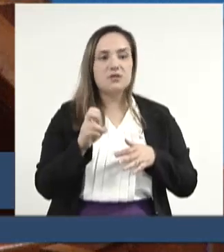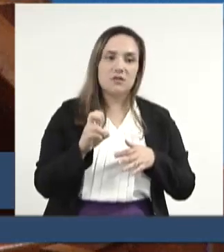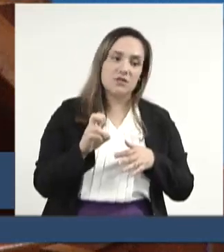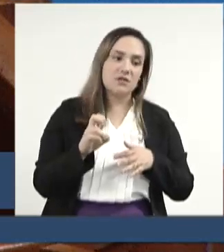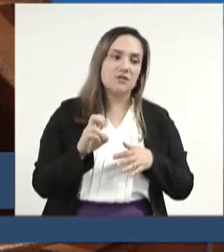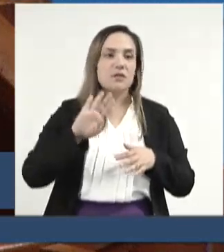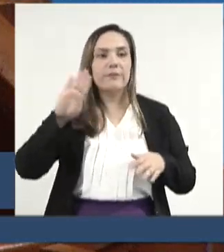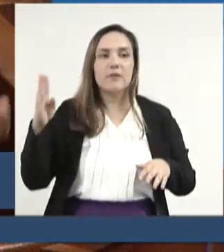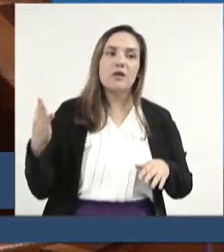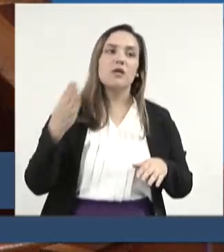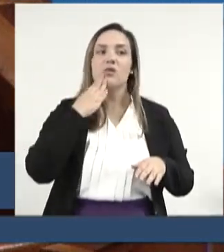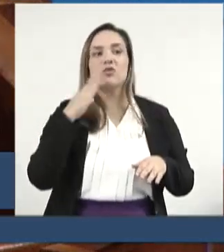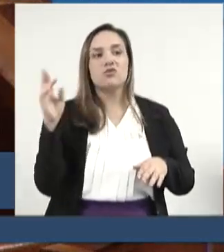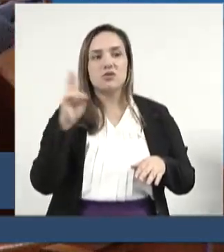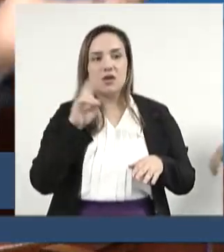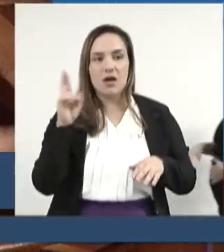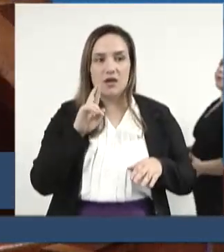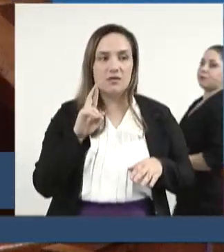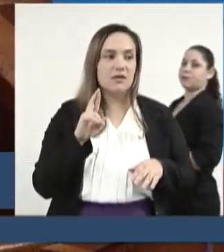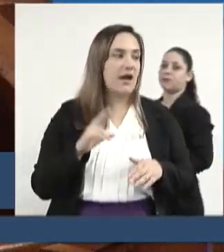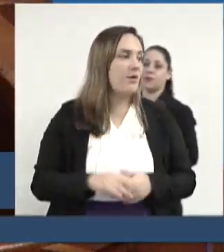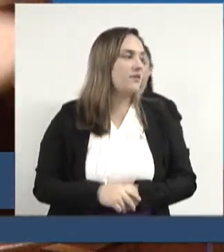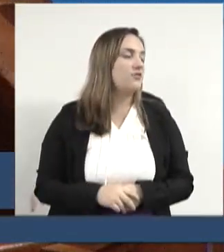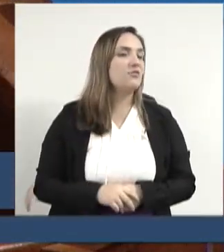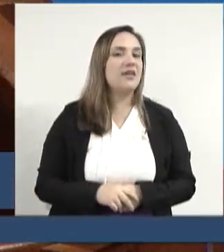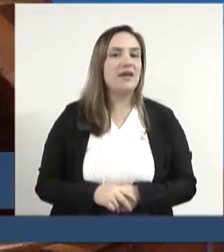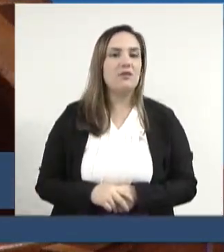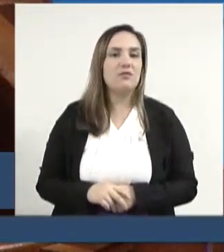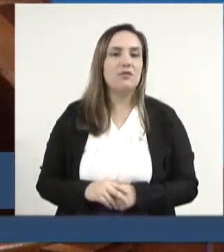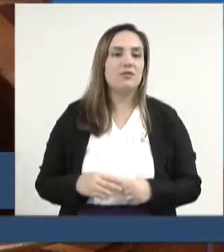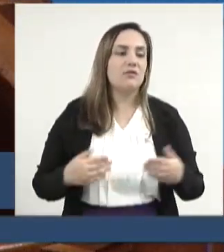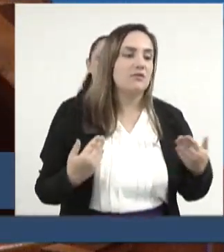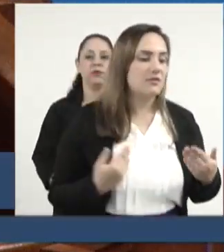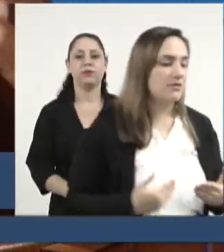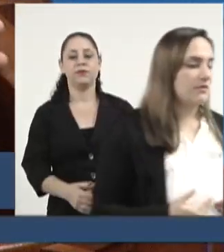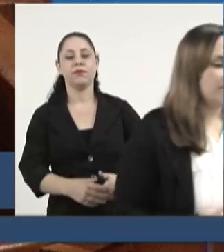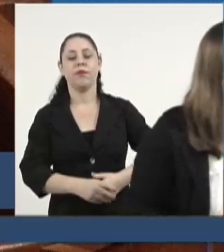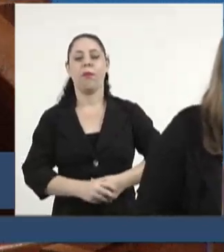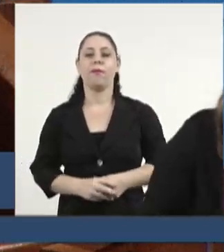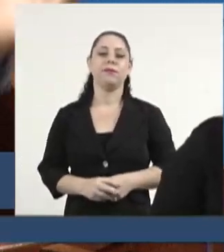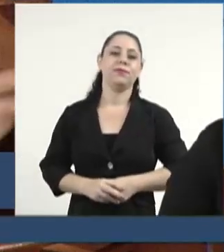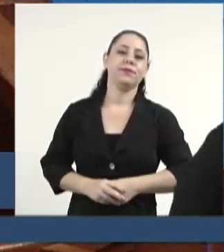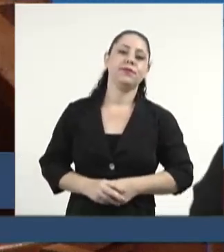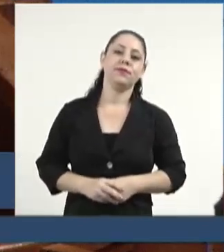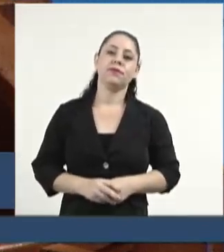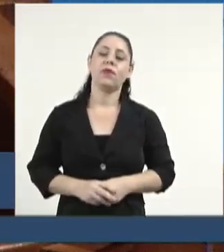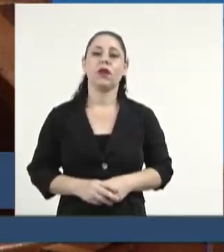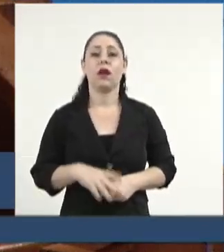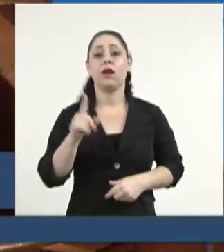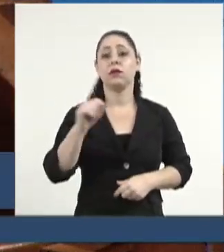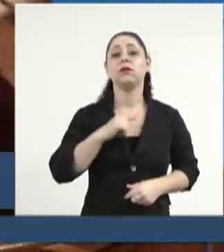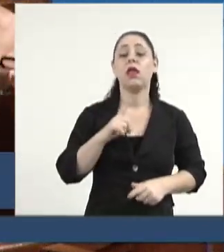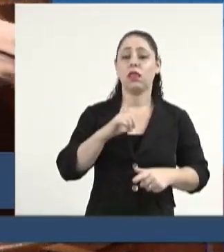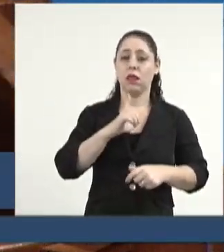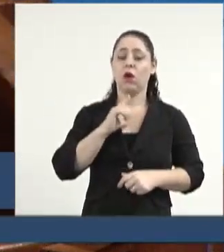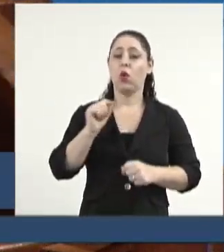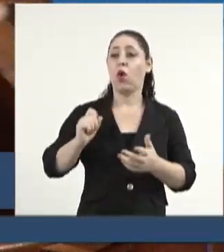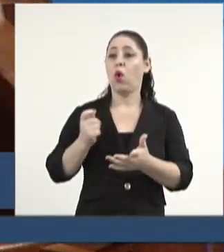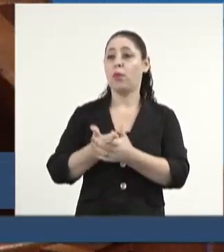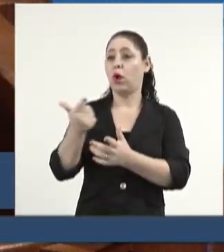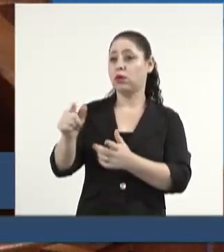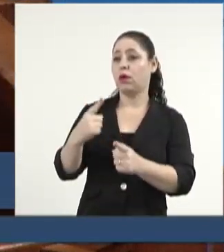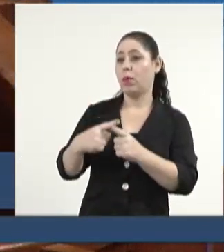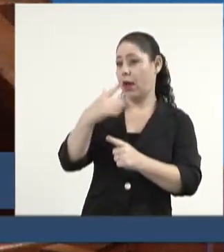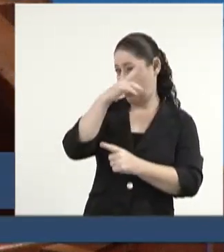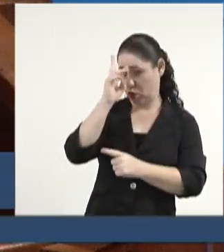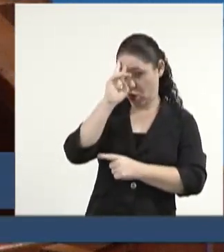de reais que estariam sendo injetados na aquisição de maquinário, né, no fornecimento, na recompra, porque esse